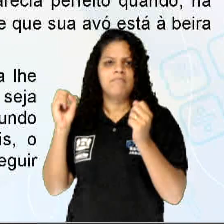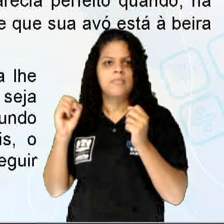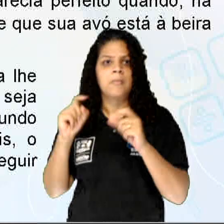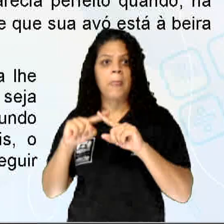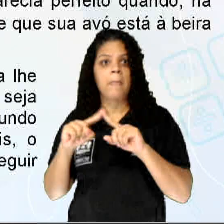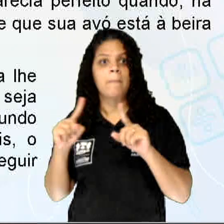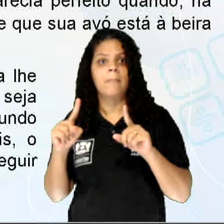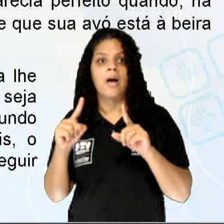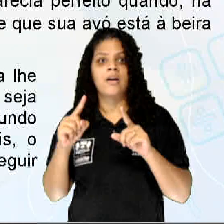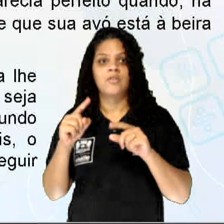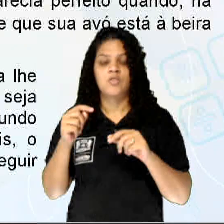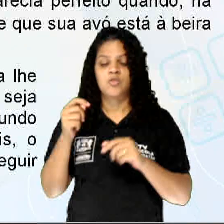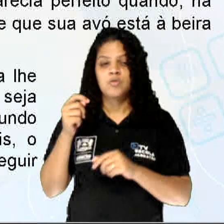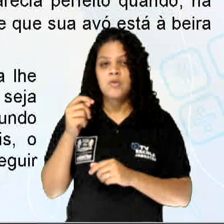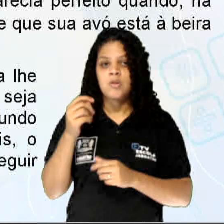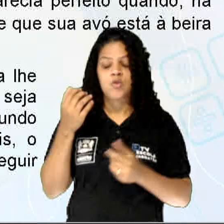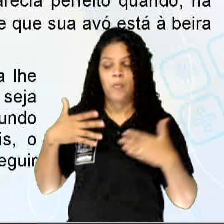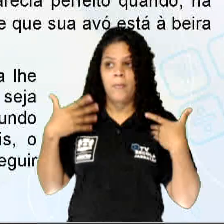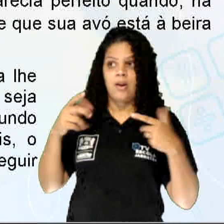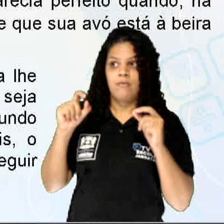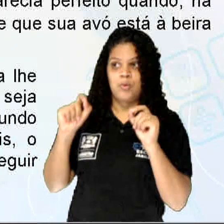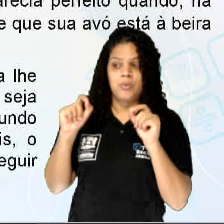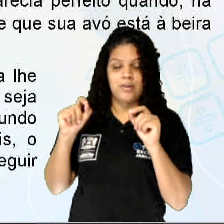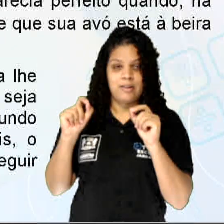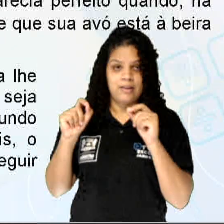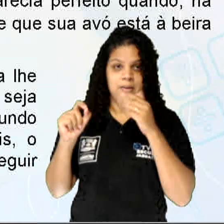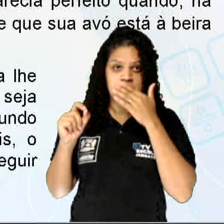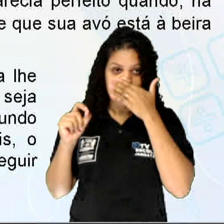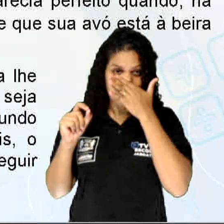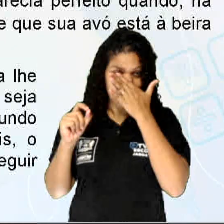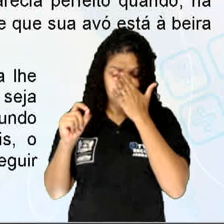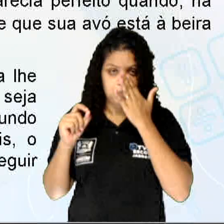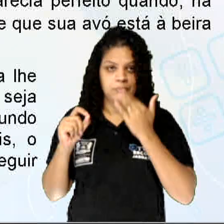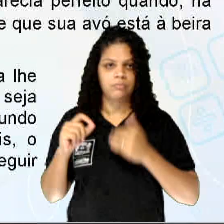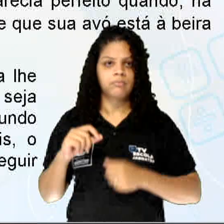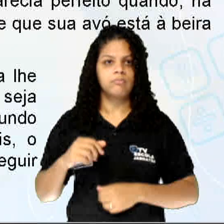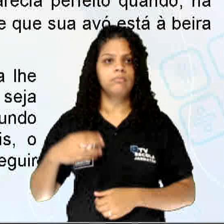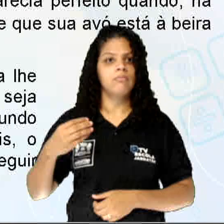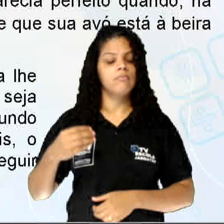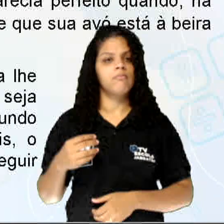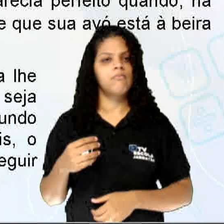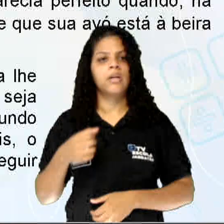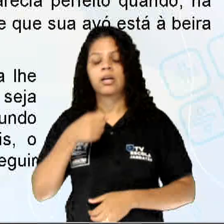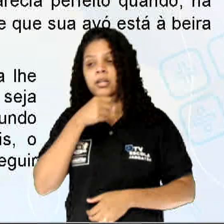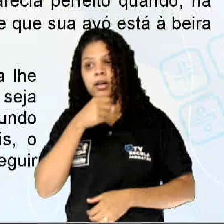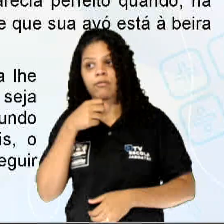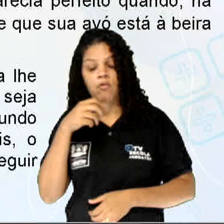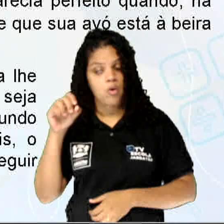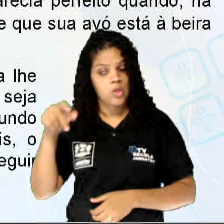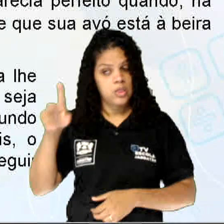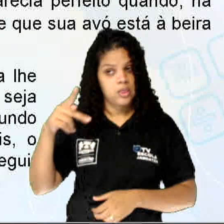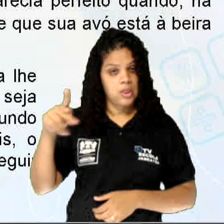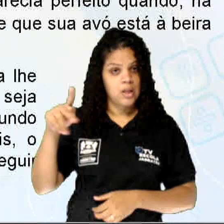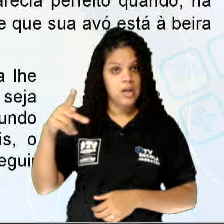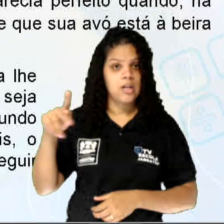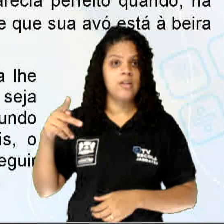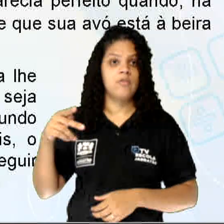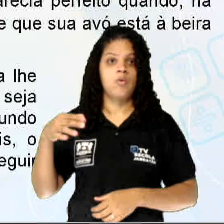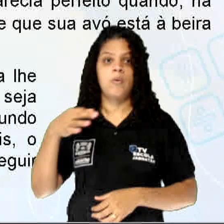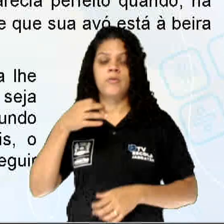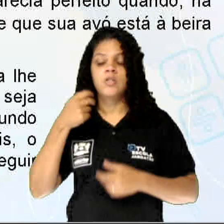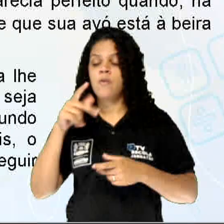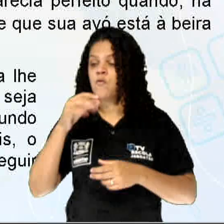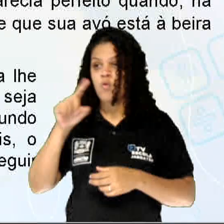que, como último ato em vida, ela lhe joga uma praga, fazendo-o prometer que nunca mais